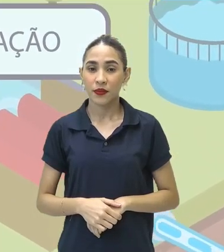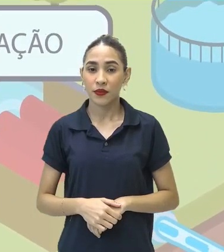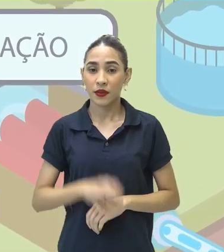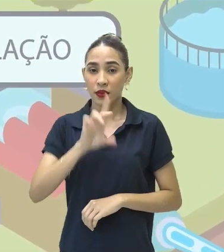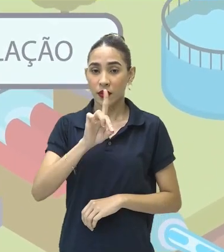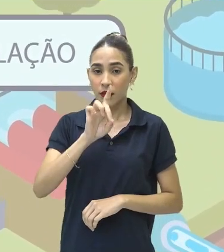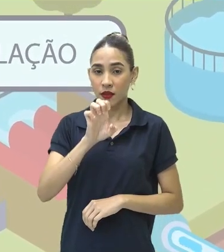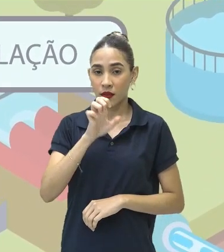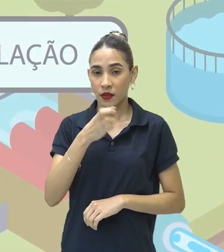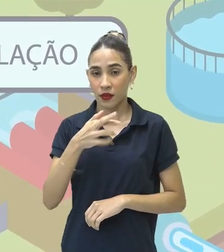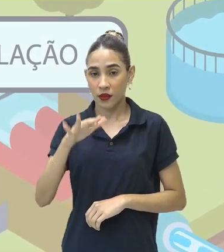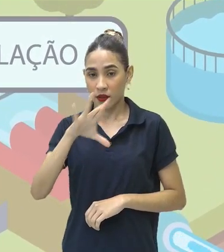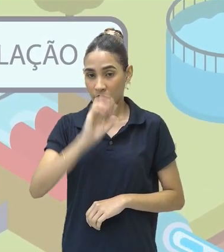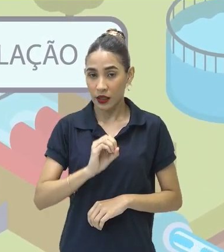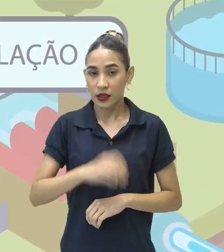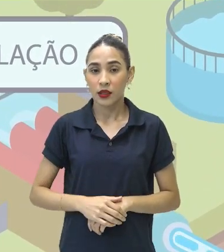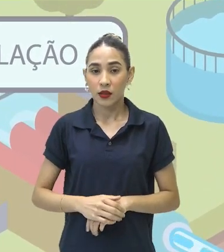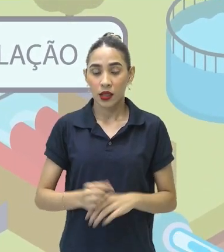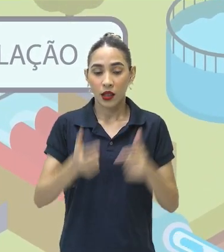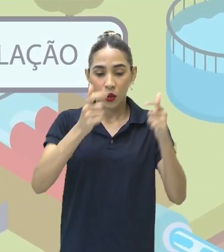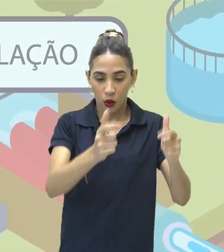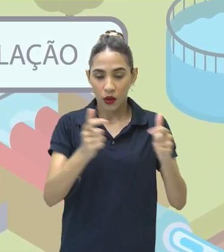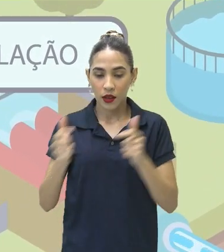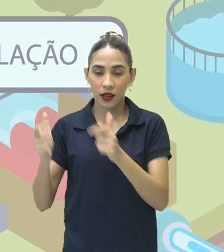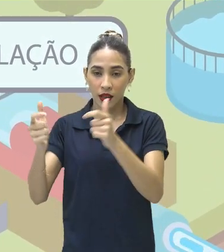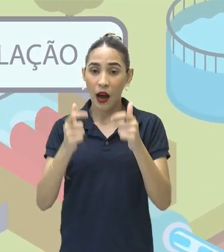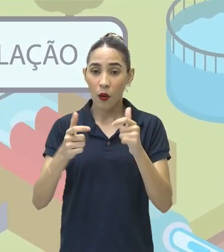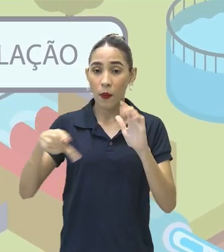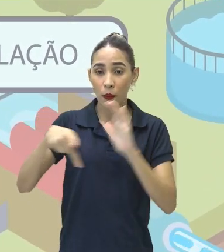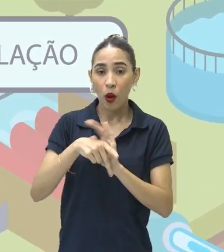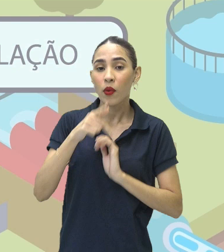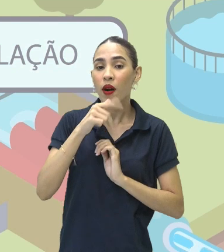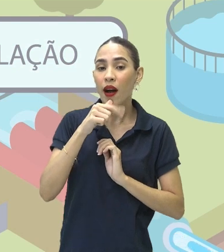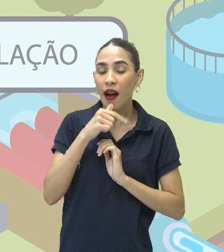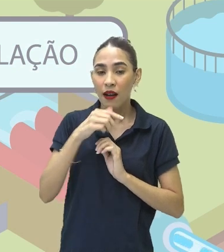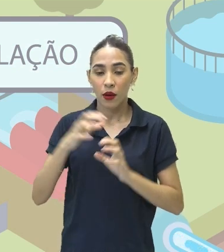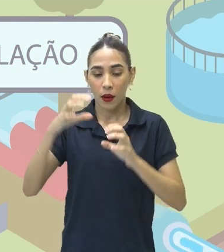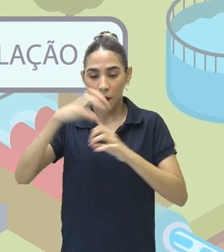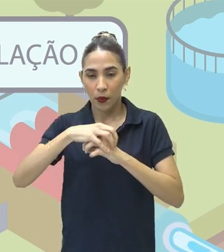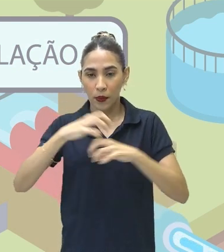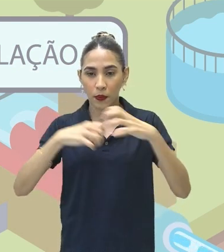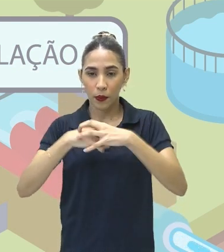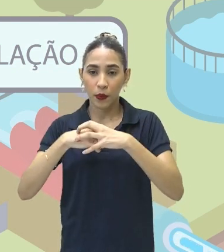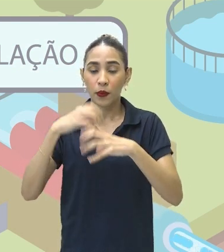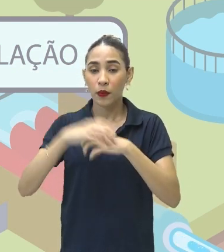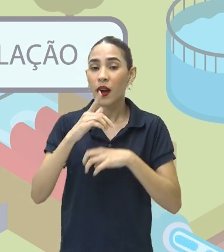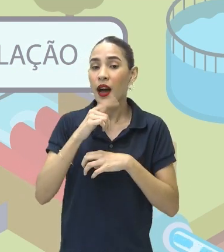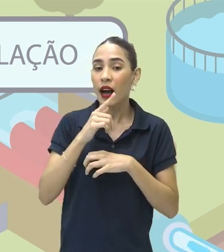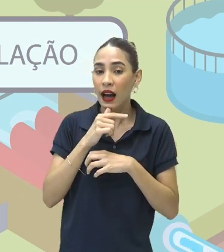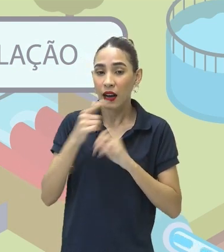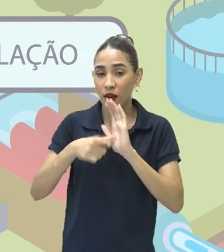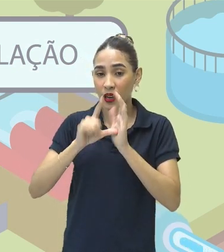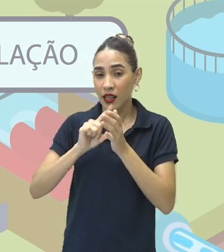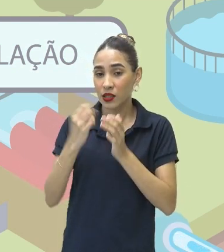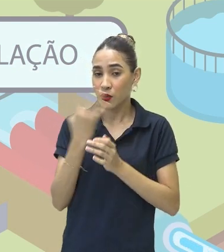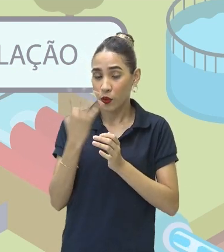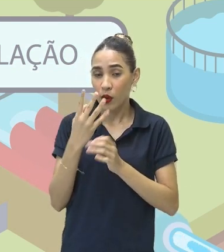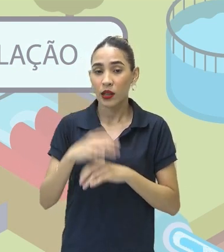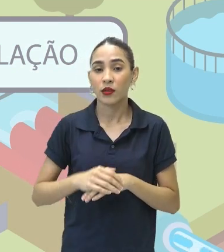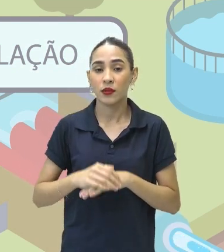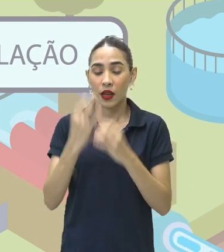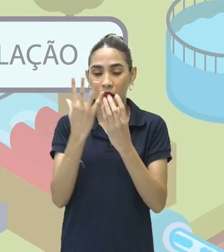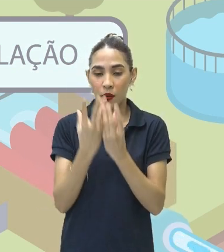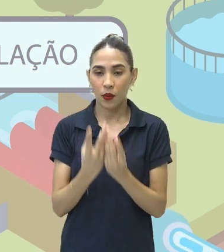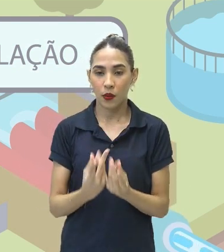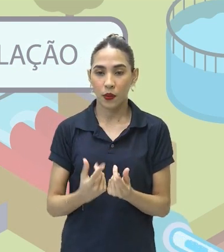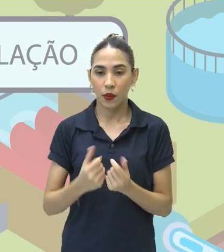Decantação. Nos tanques de decantação, os flocos de impureza formados na etapa anterior afundam e